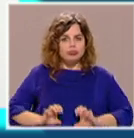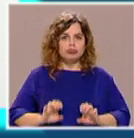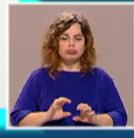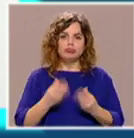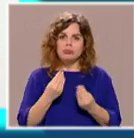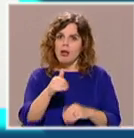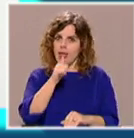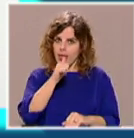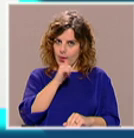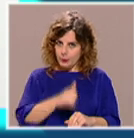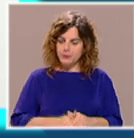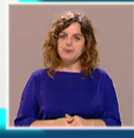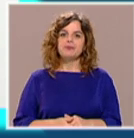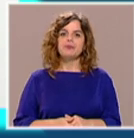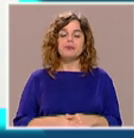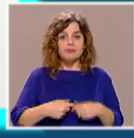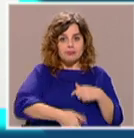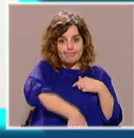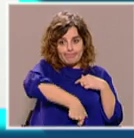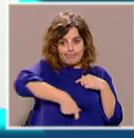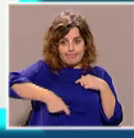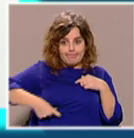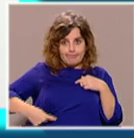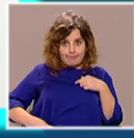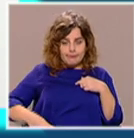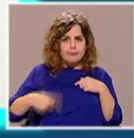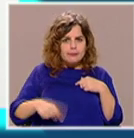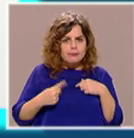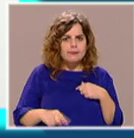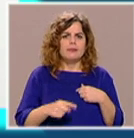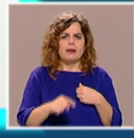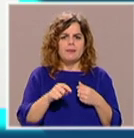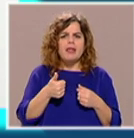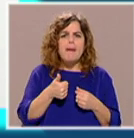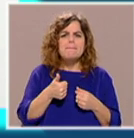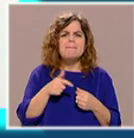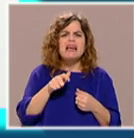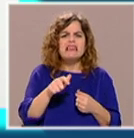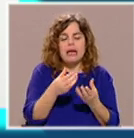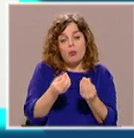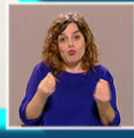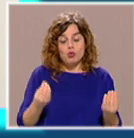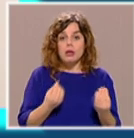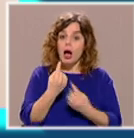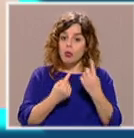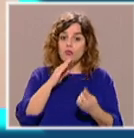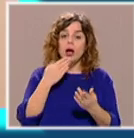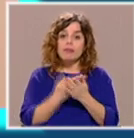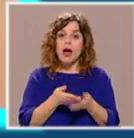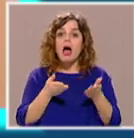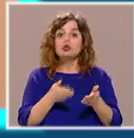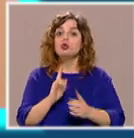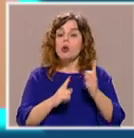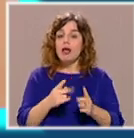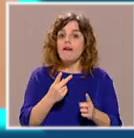da água. No intestino grosso encontram-se inúmeras bactérias, algumas destas responsáveis pela formação de